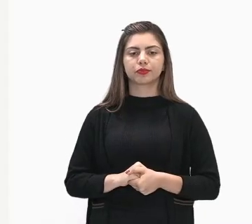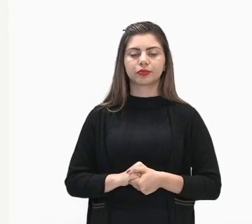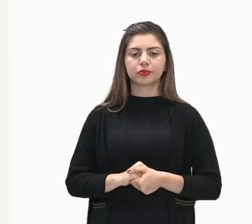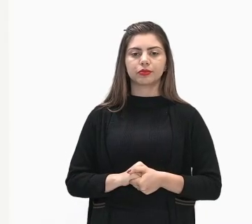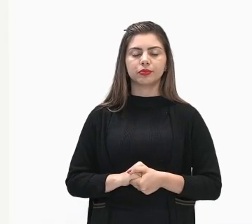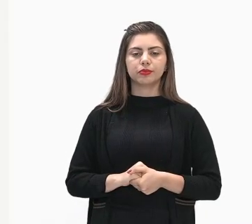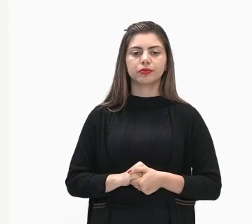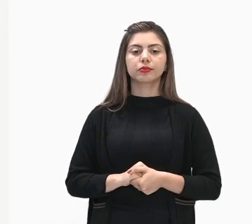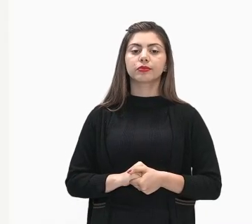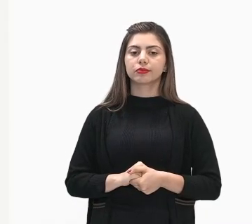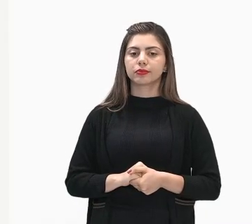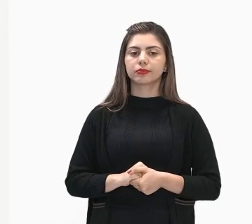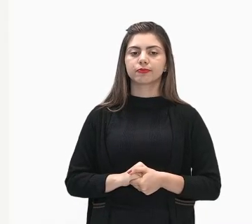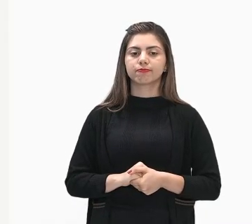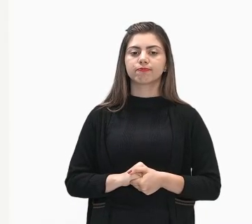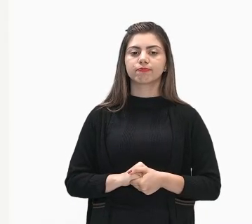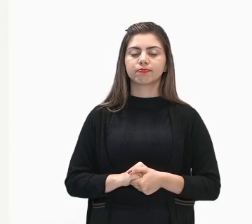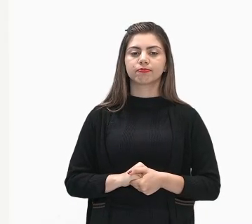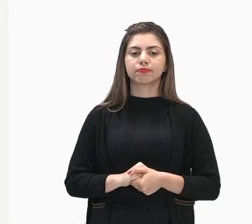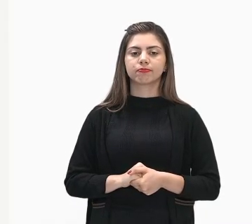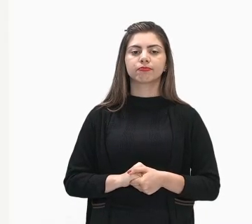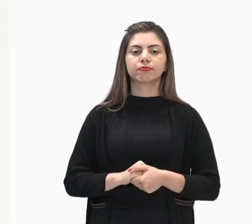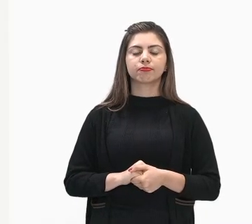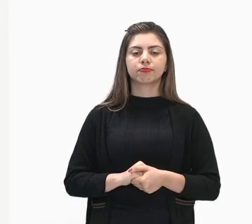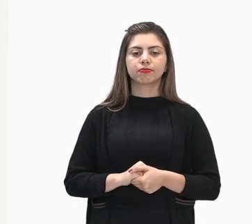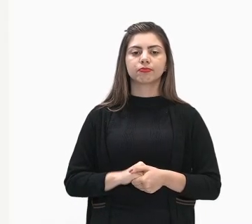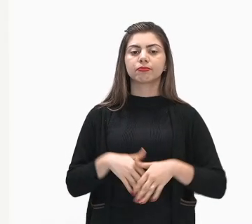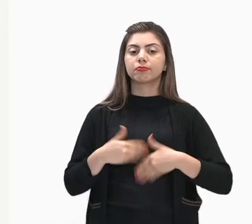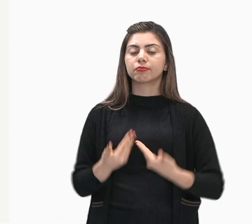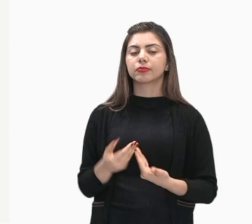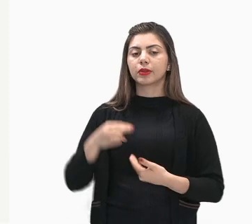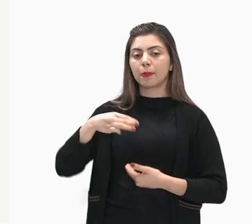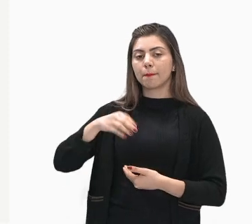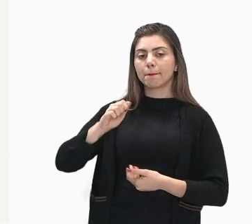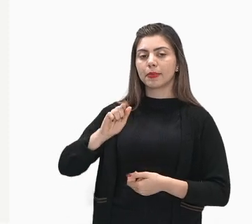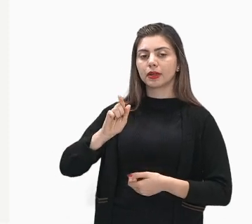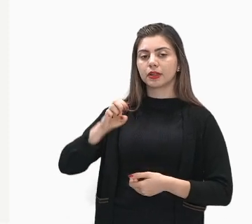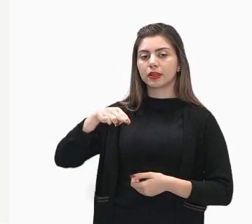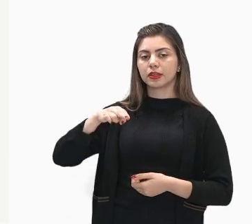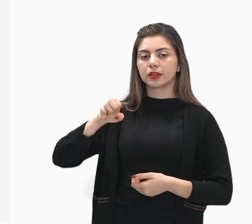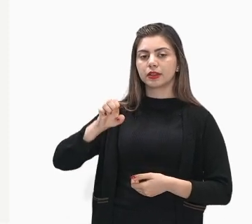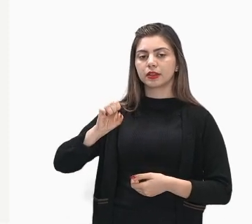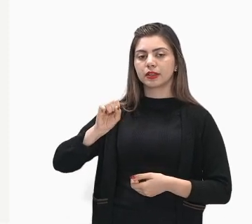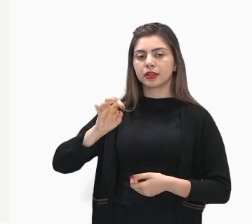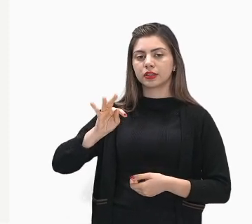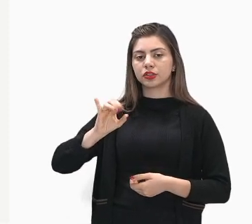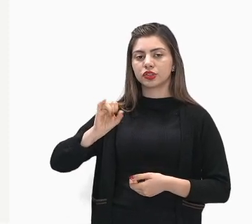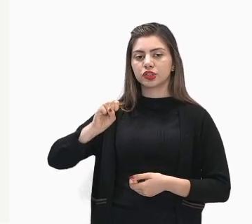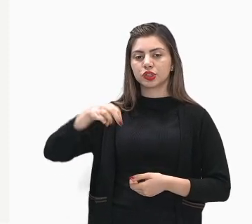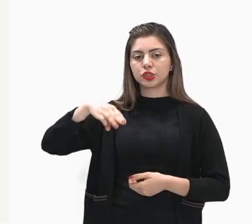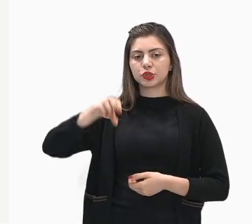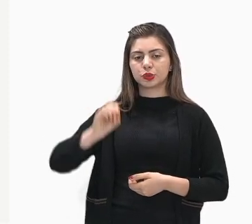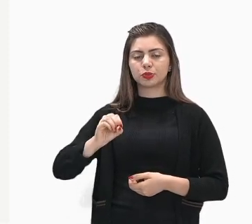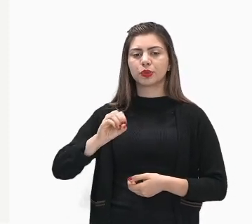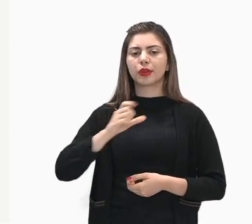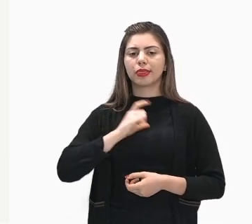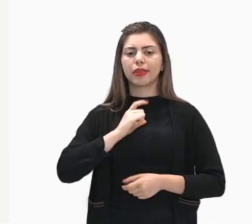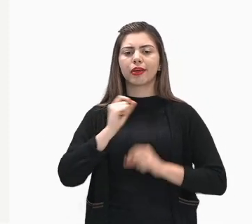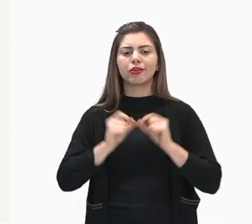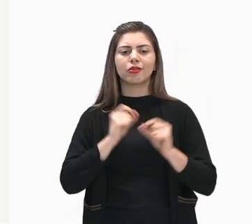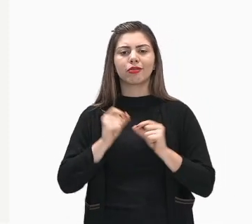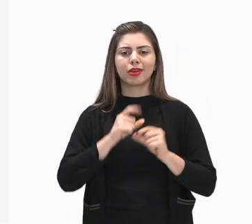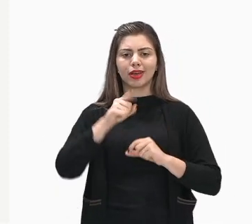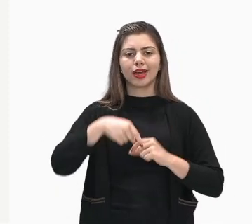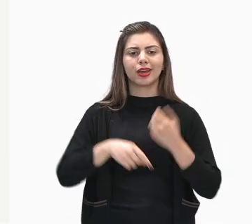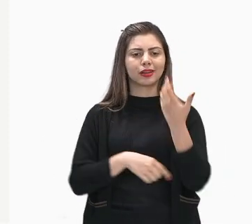nós temos aí na introdução ao magnetismo o seguinte, olha, a magnetita É um mineral, tá, pessoal? Um mineral extraído da